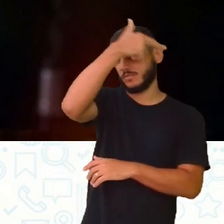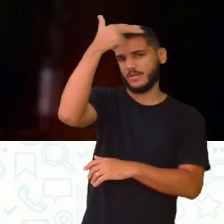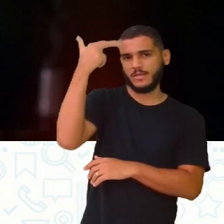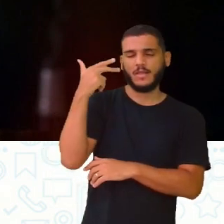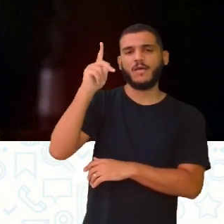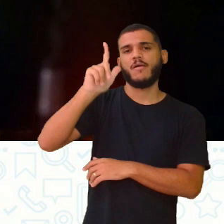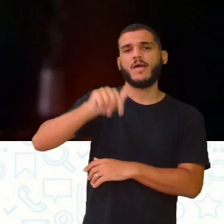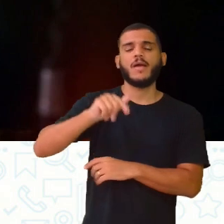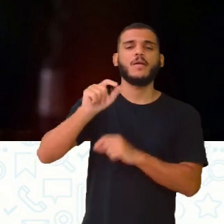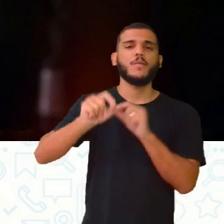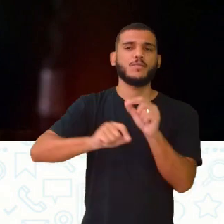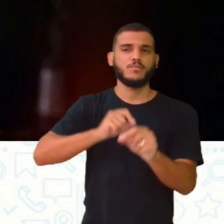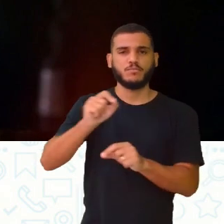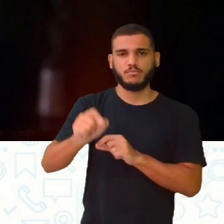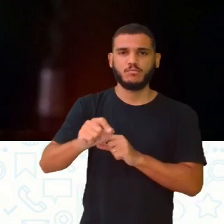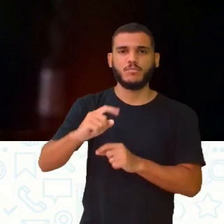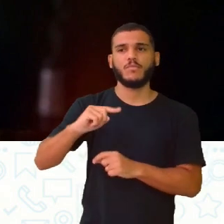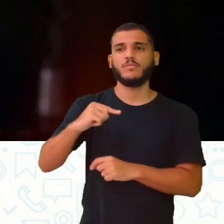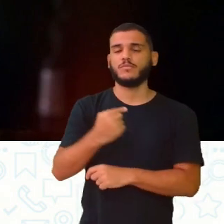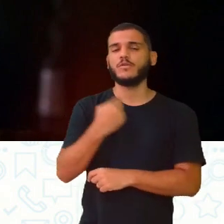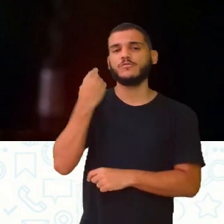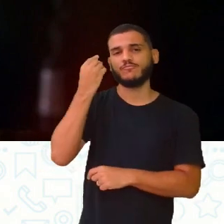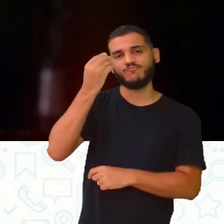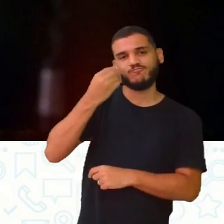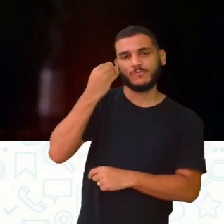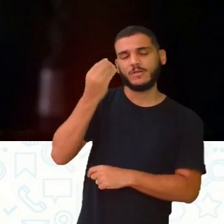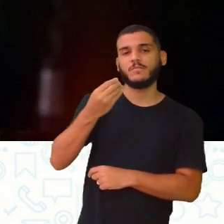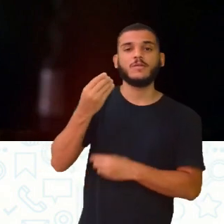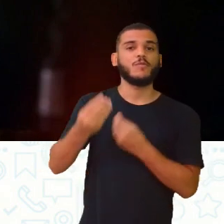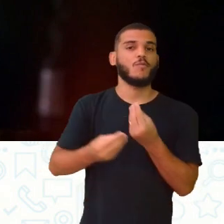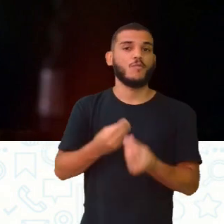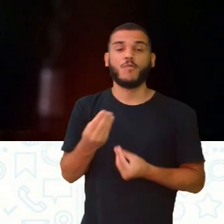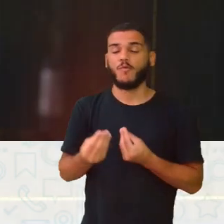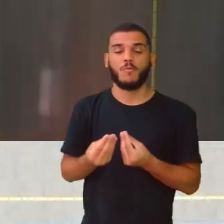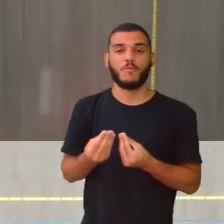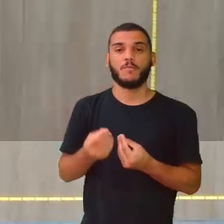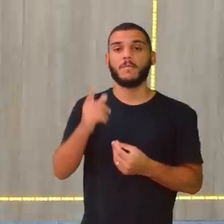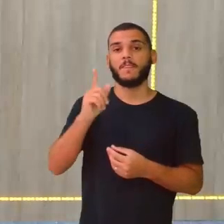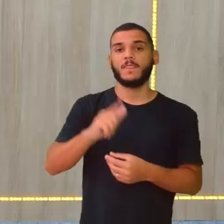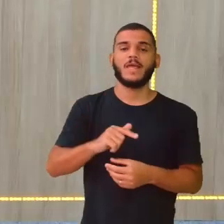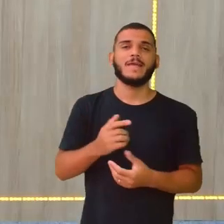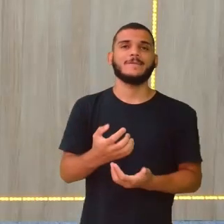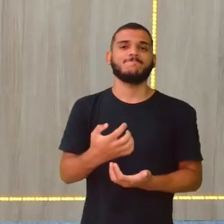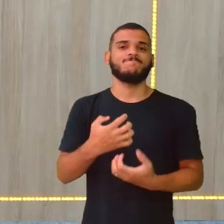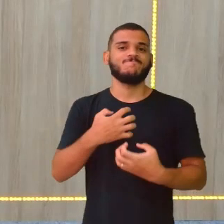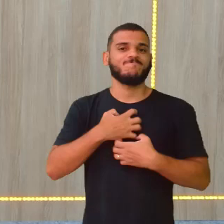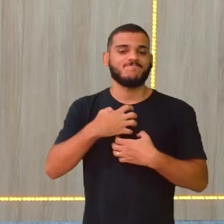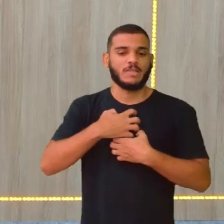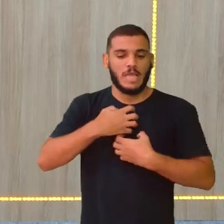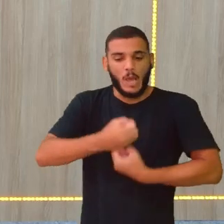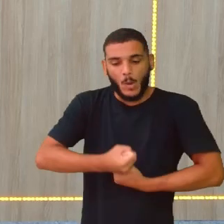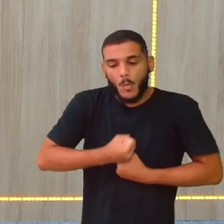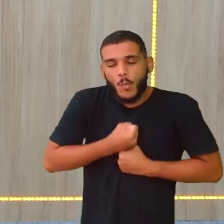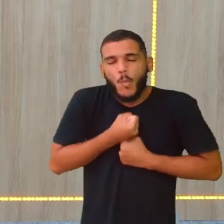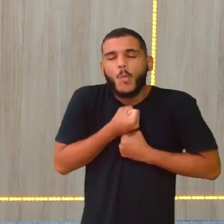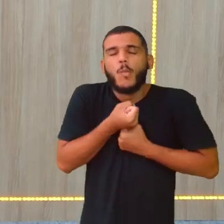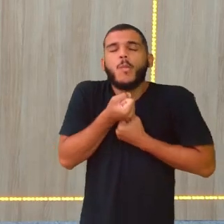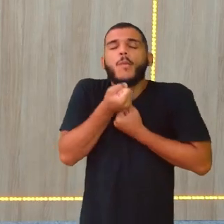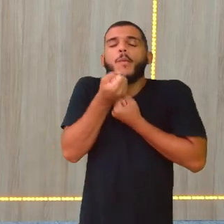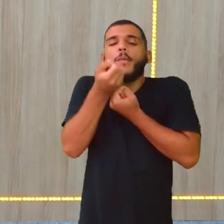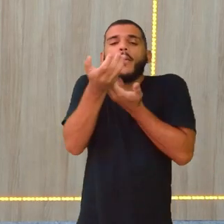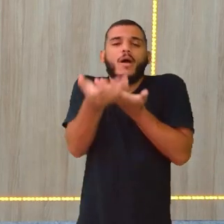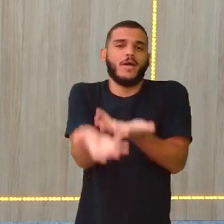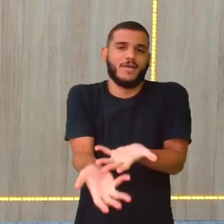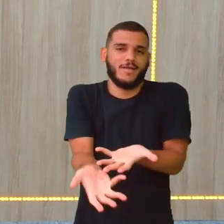que é vivenciado dentro, é de dentro para fora. Então, os nossos sentimentos, os melhores